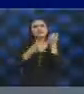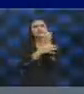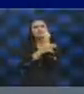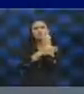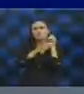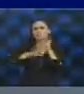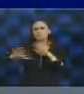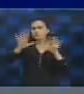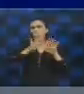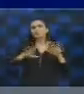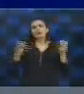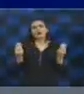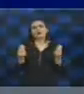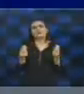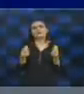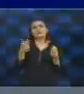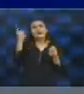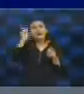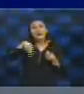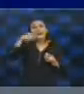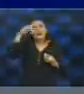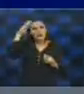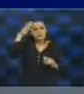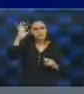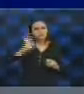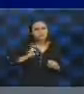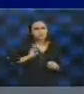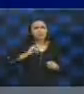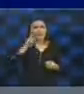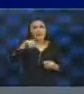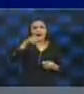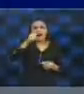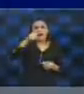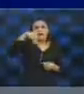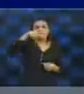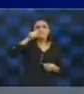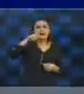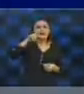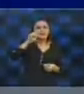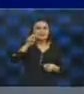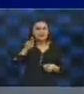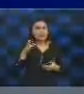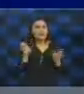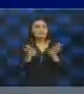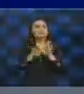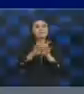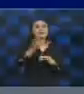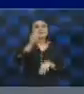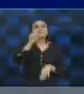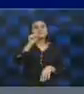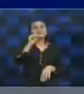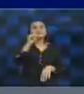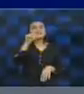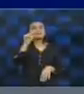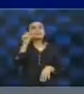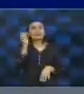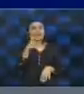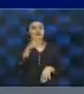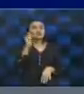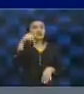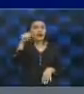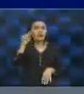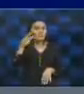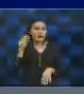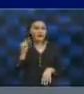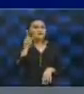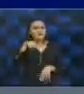agora fortalecido pela presença do Coronel Amadeu, vice do ex-candidato Silas Câmara, que junto conosco